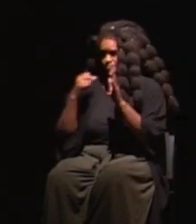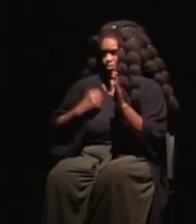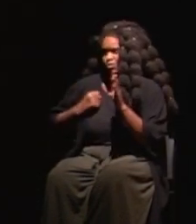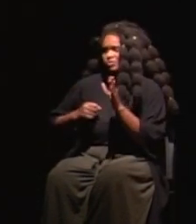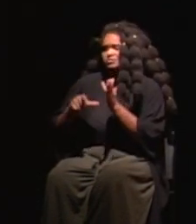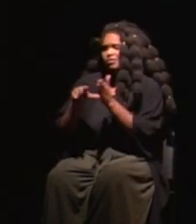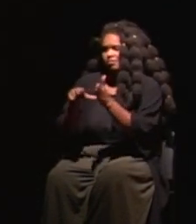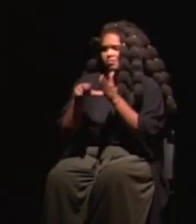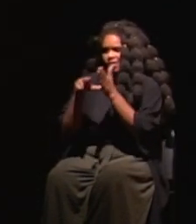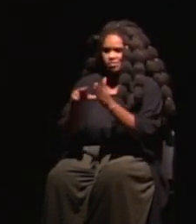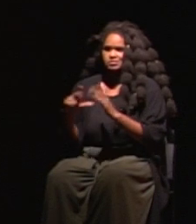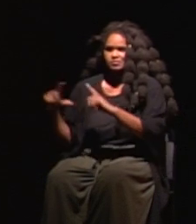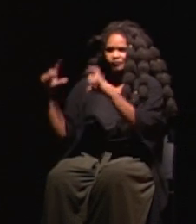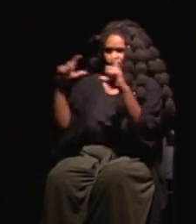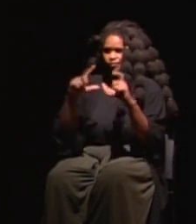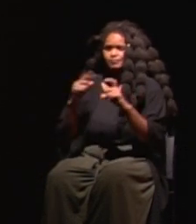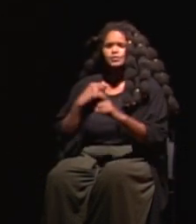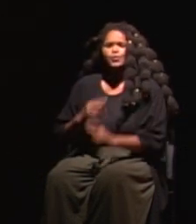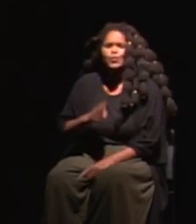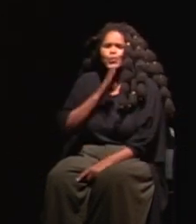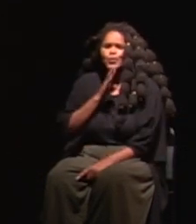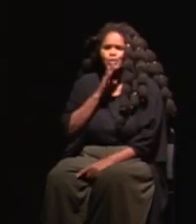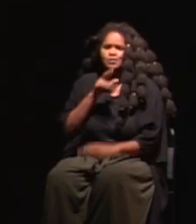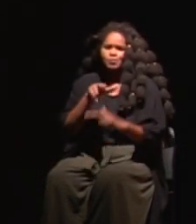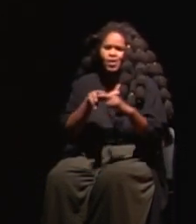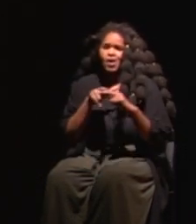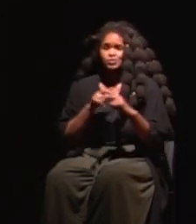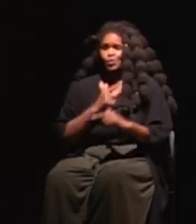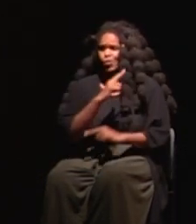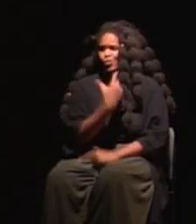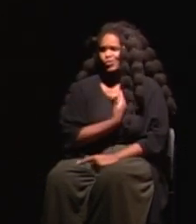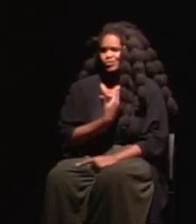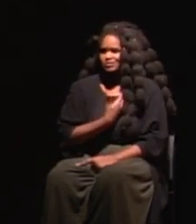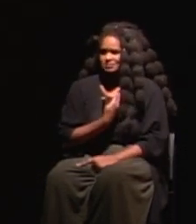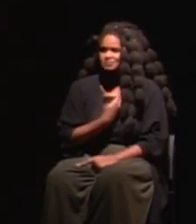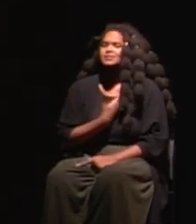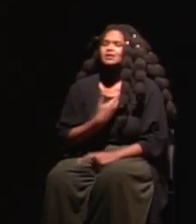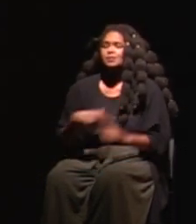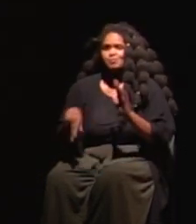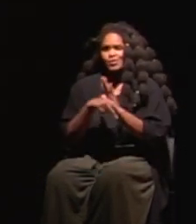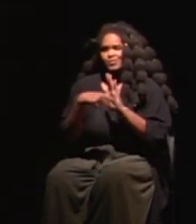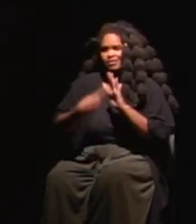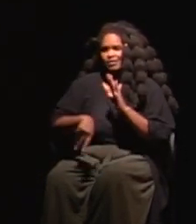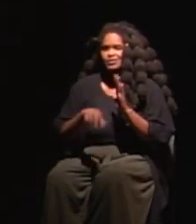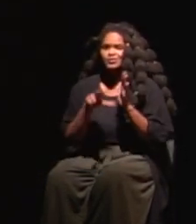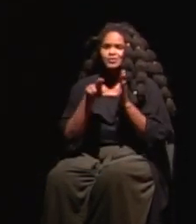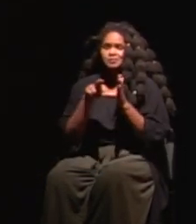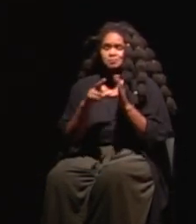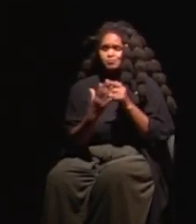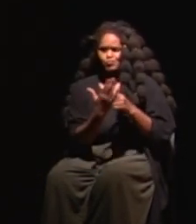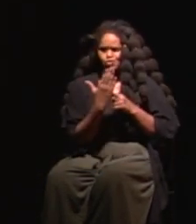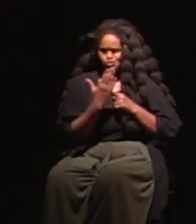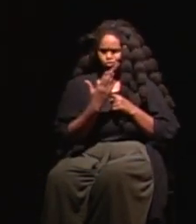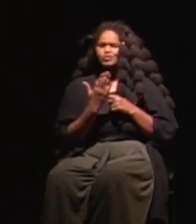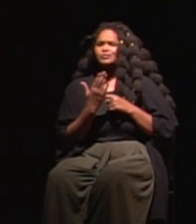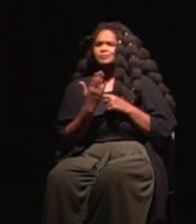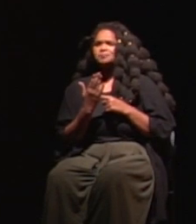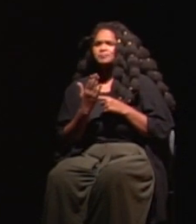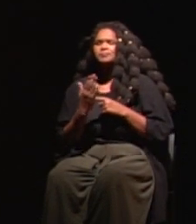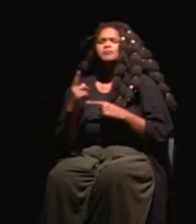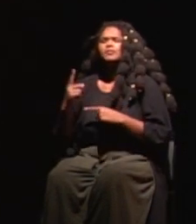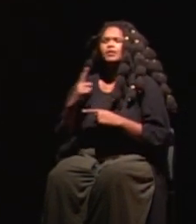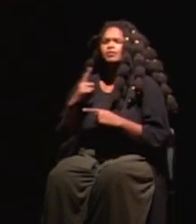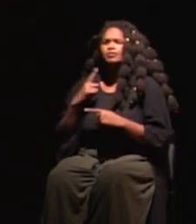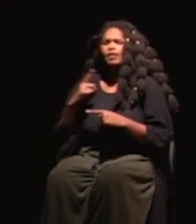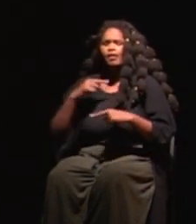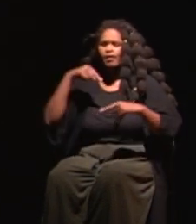momento em que eu conheci isso, foi graças a outra colega também do Instituto, que me apresentou e me disse, né, existe